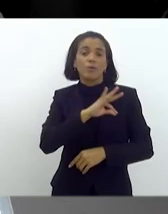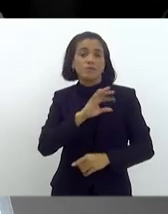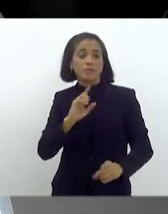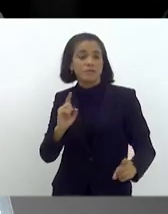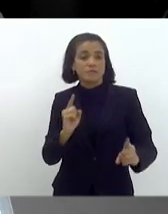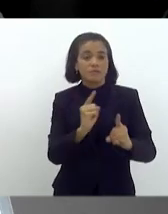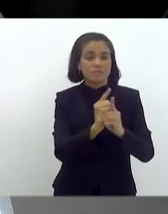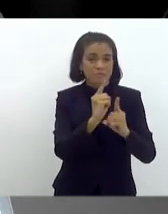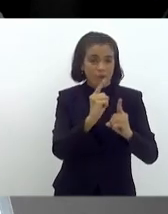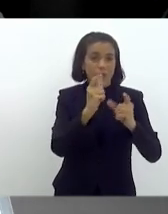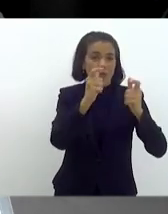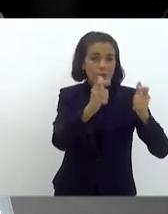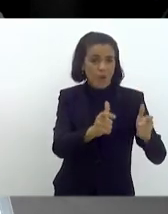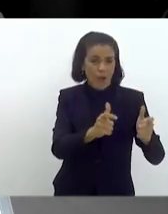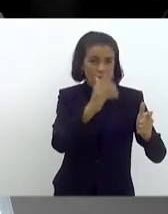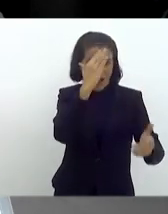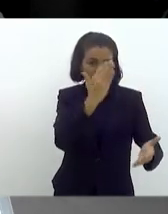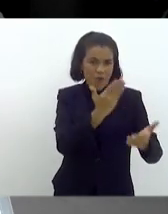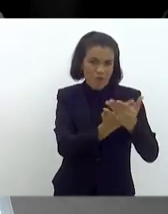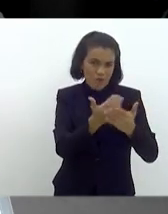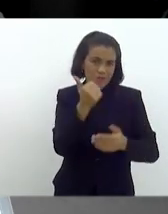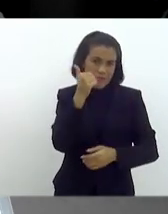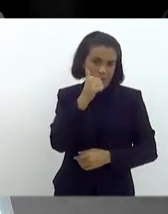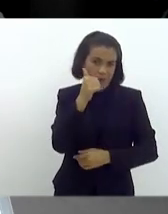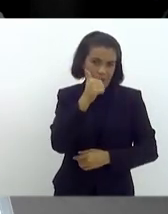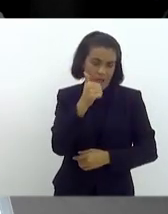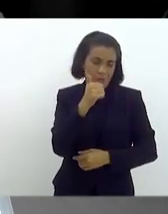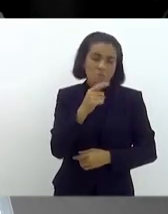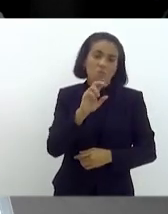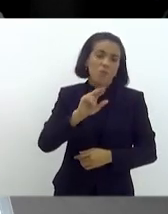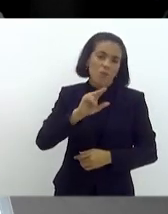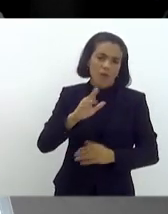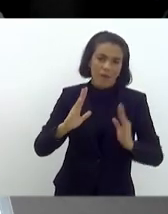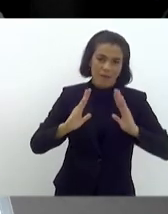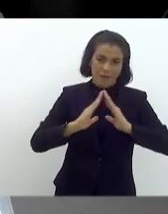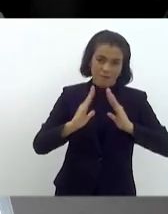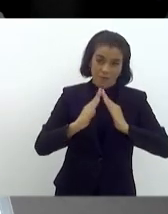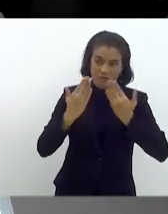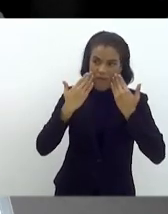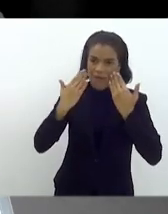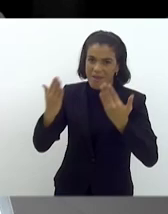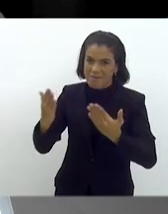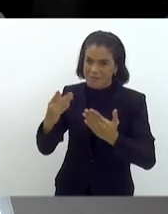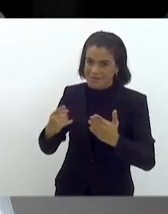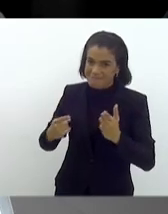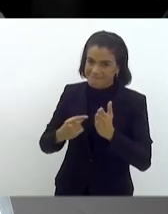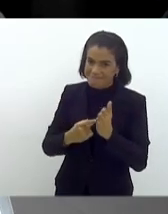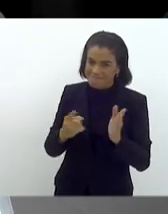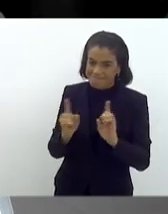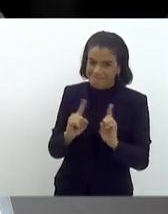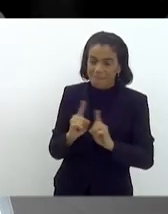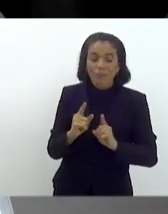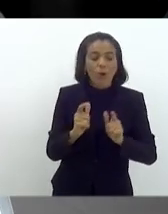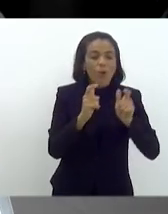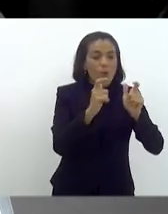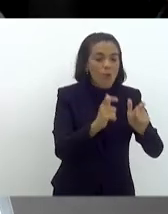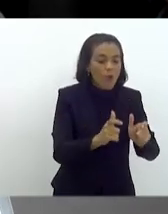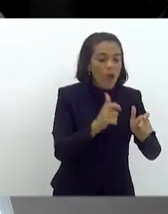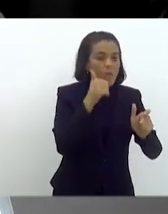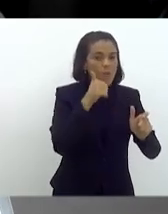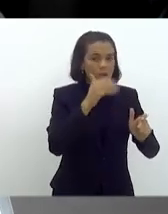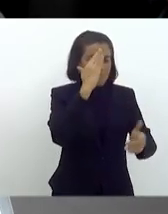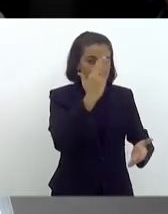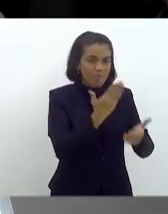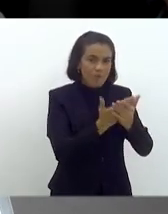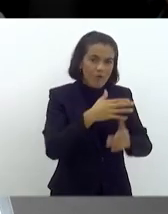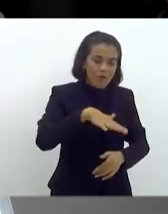apontado por essa mulher né não necessariamente a sua casa porque aí vai expor justamente essa denúncia mas num ponto de confiança